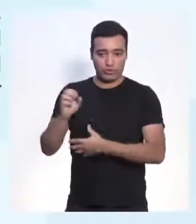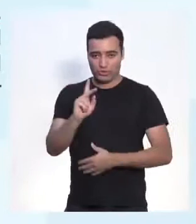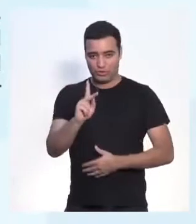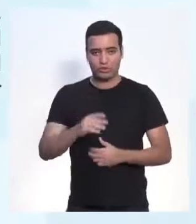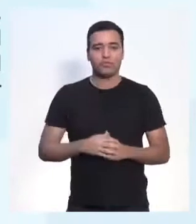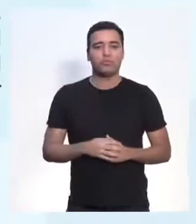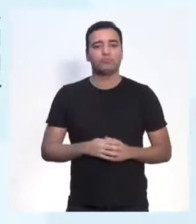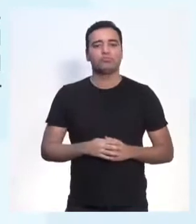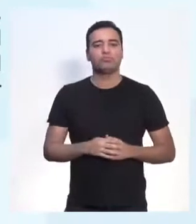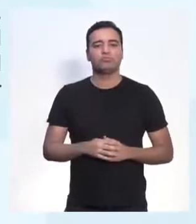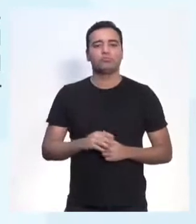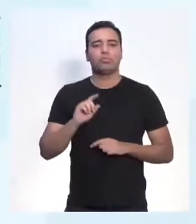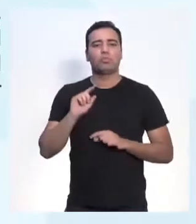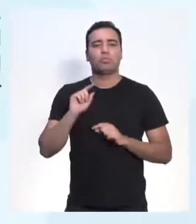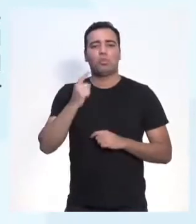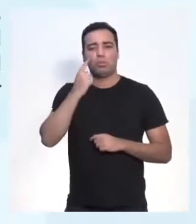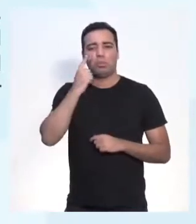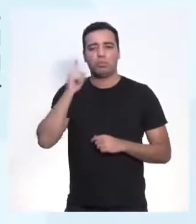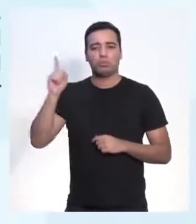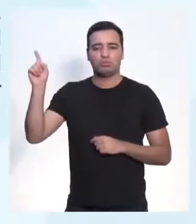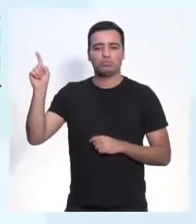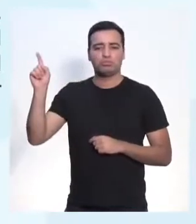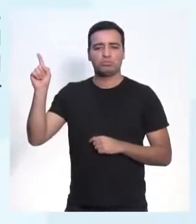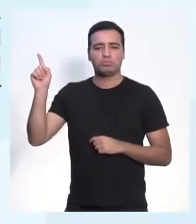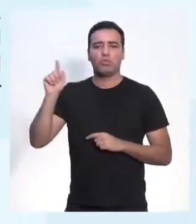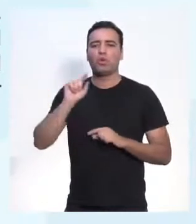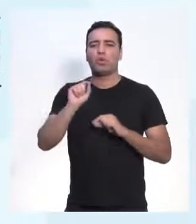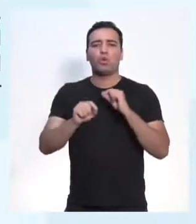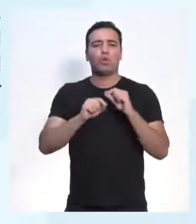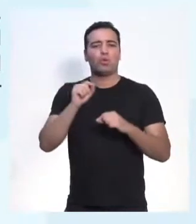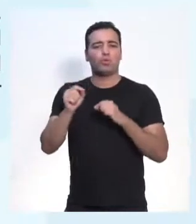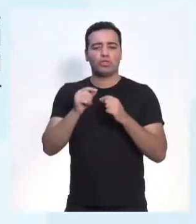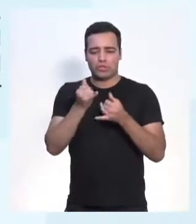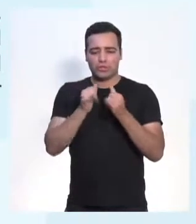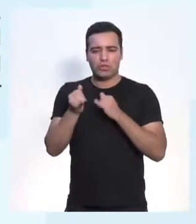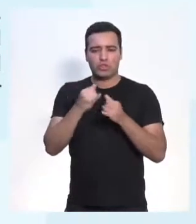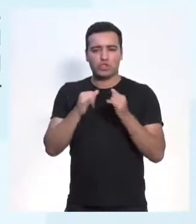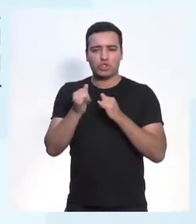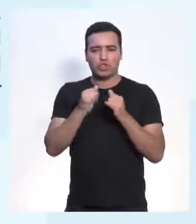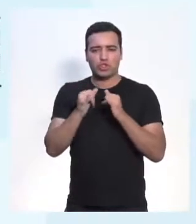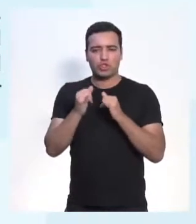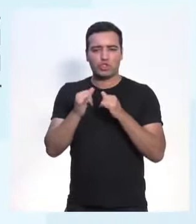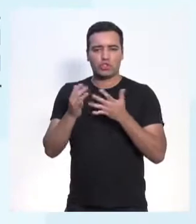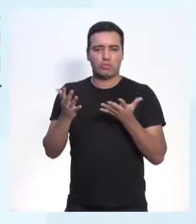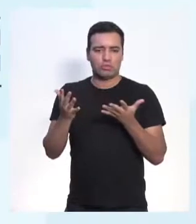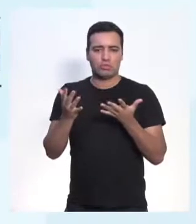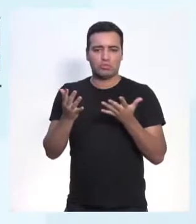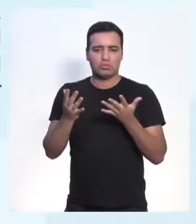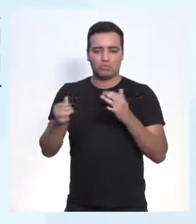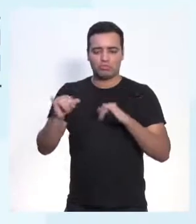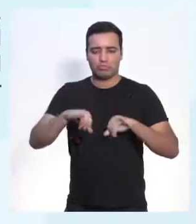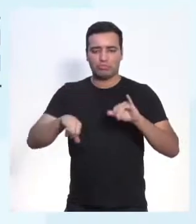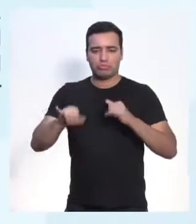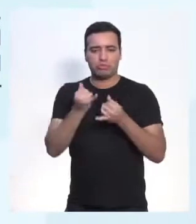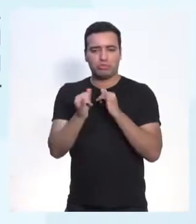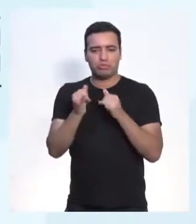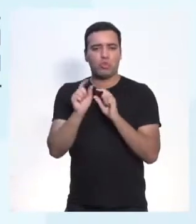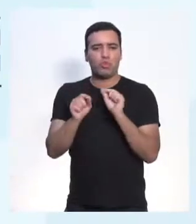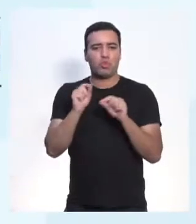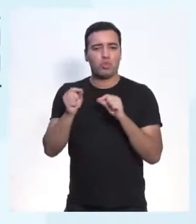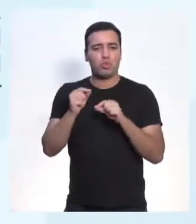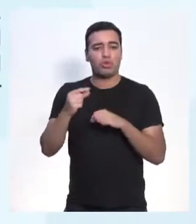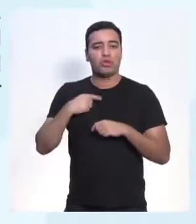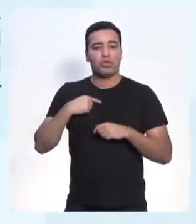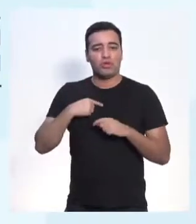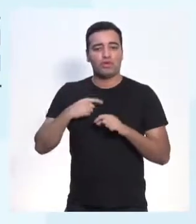What is chemical energy? O que é energia química? Isso. A gente vai deixar o chat aberto agora. Eu vou fazer a